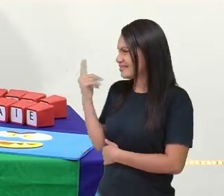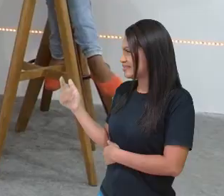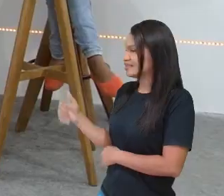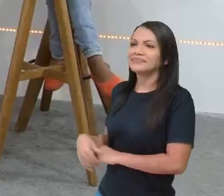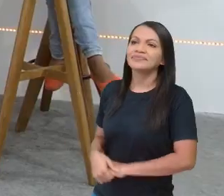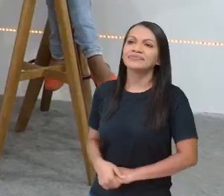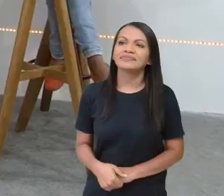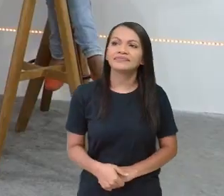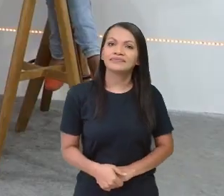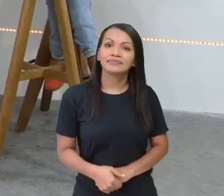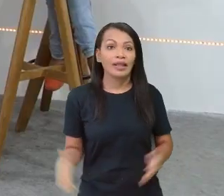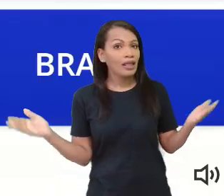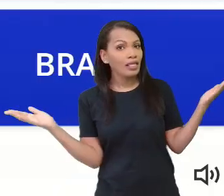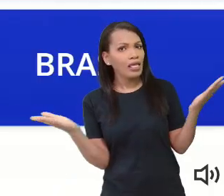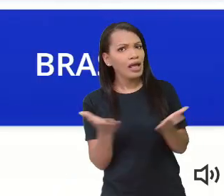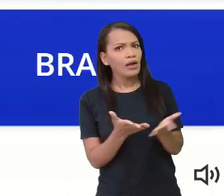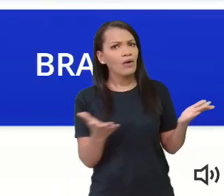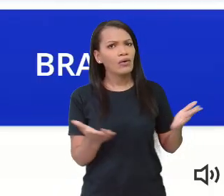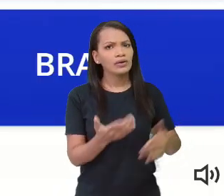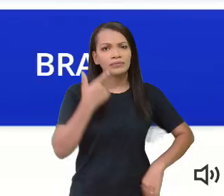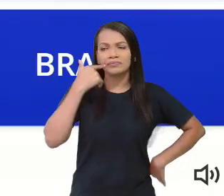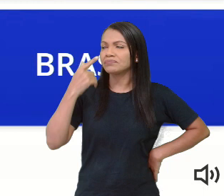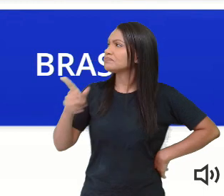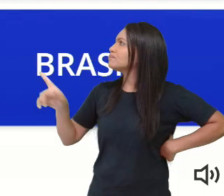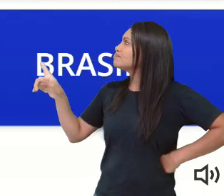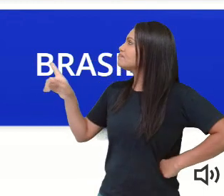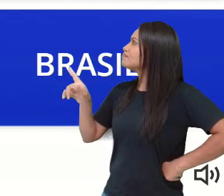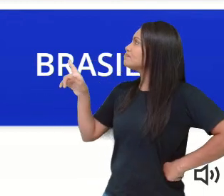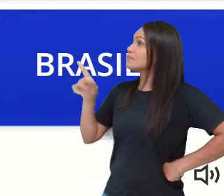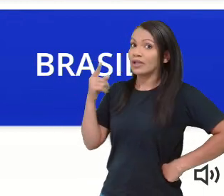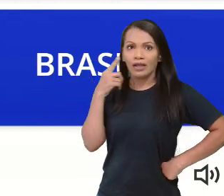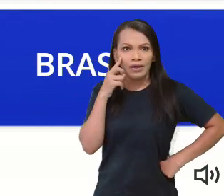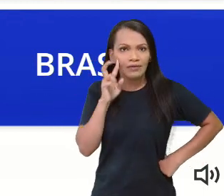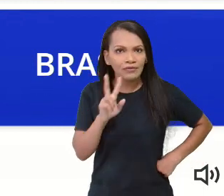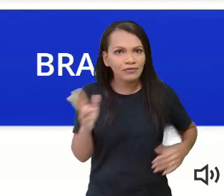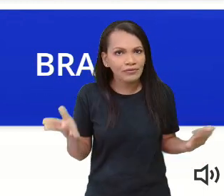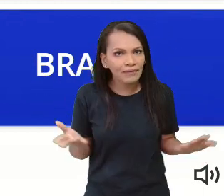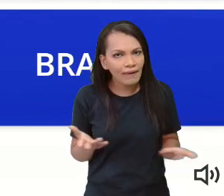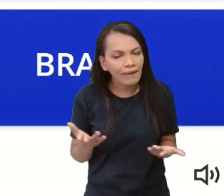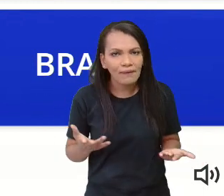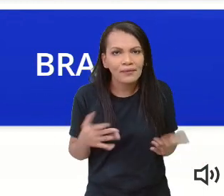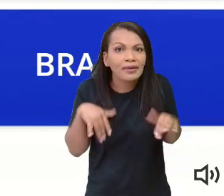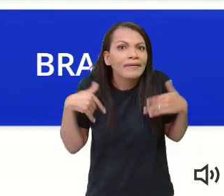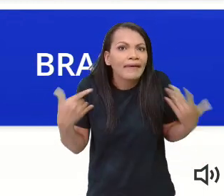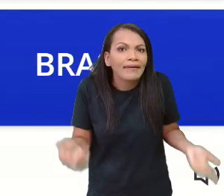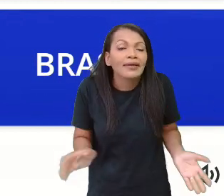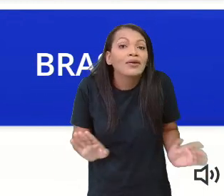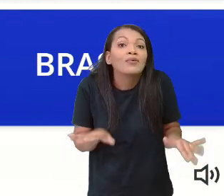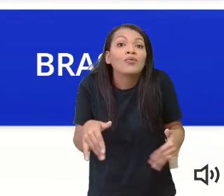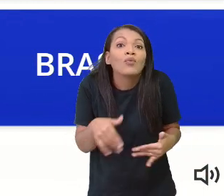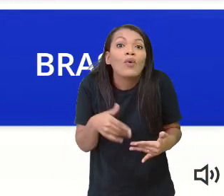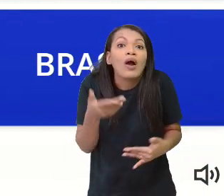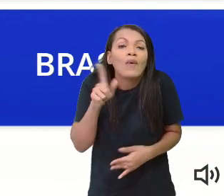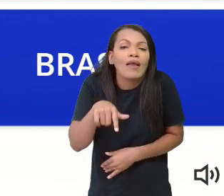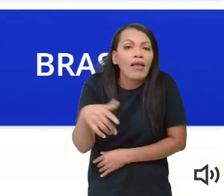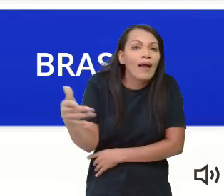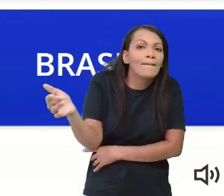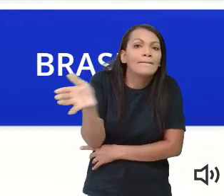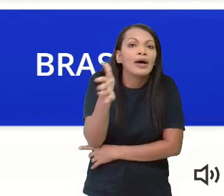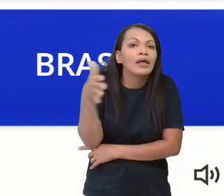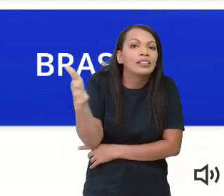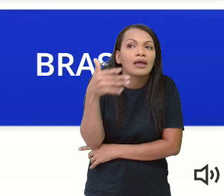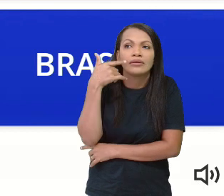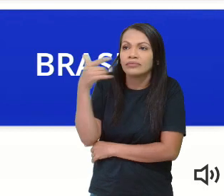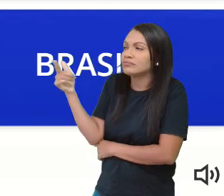aí. E agora? Eita, que a gente viu nesse instante essa daí. Qual é essa? Inglaterra